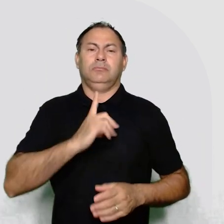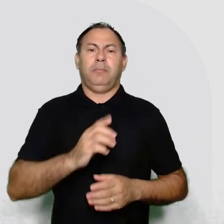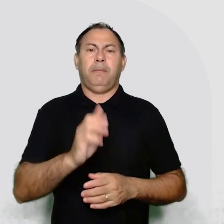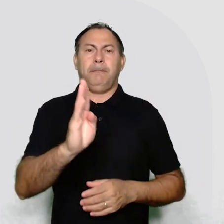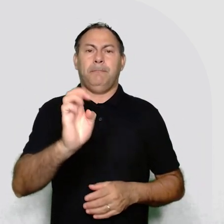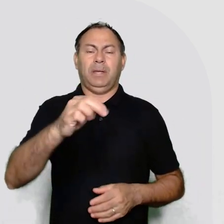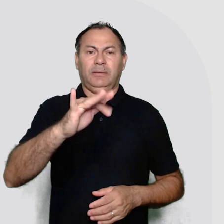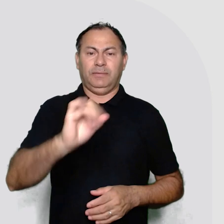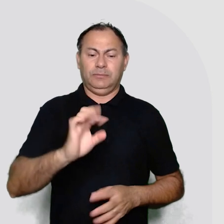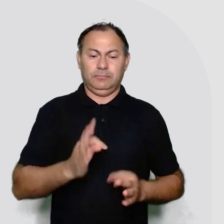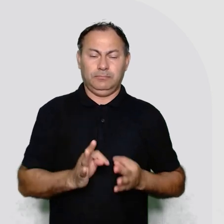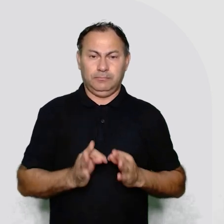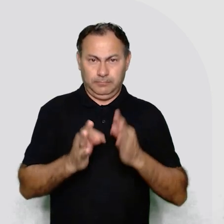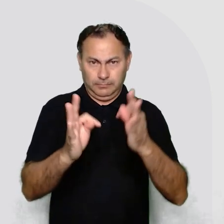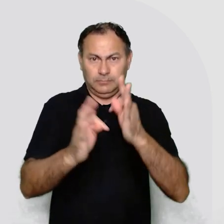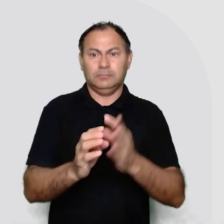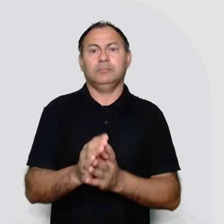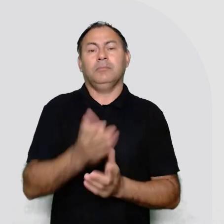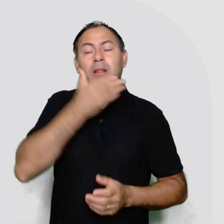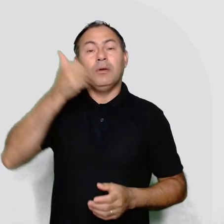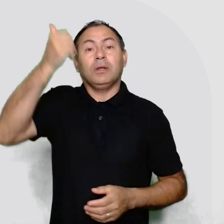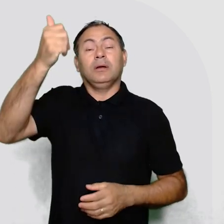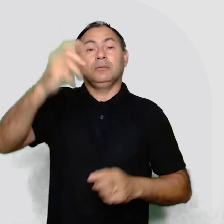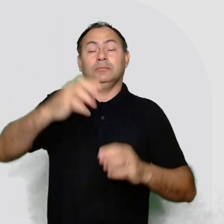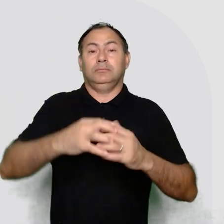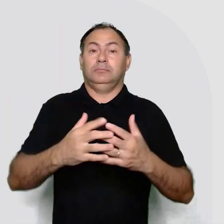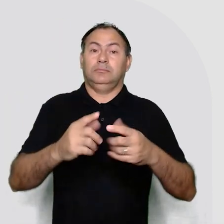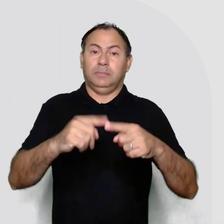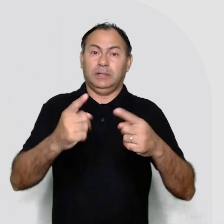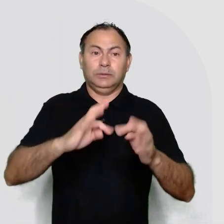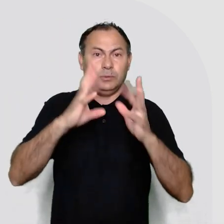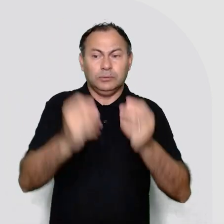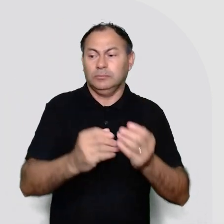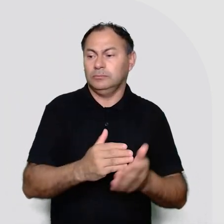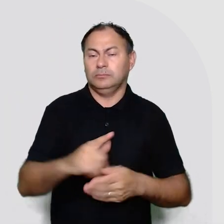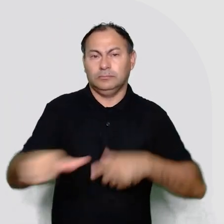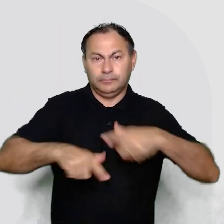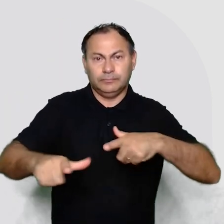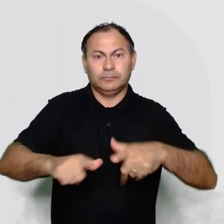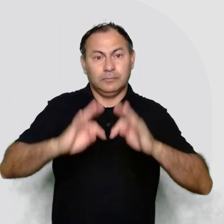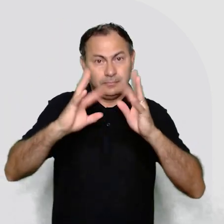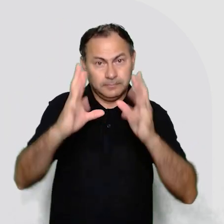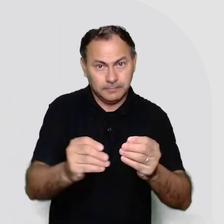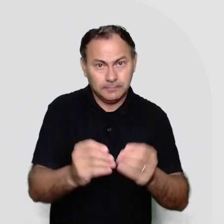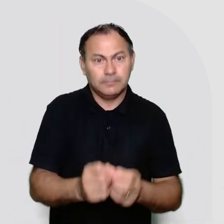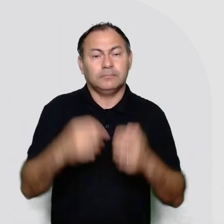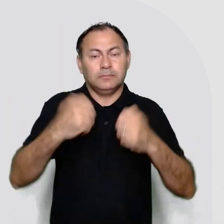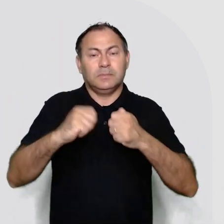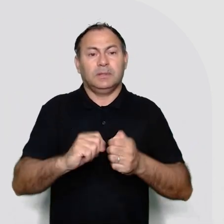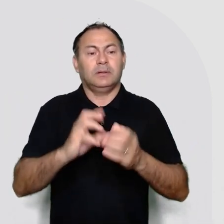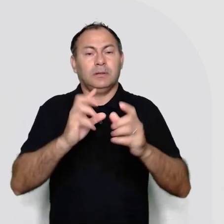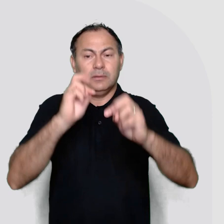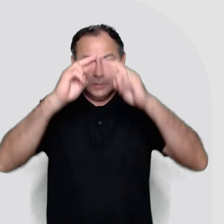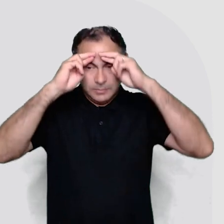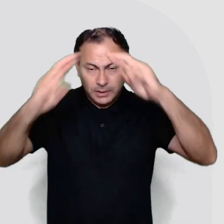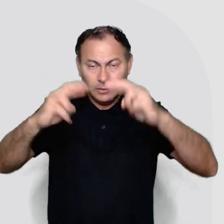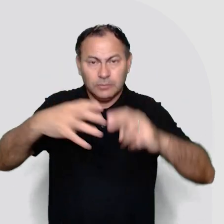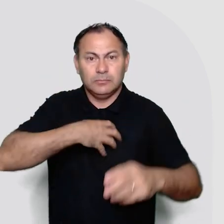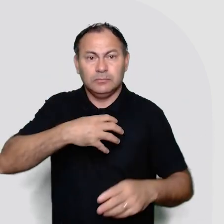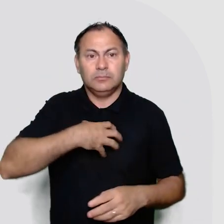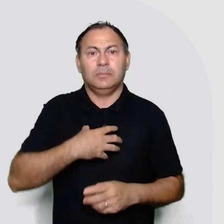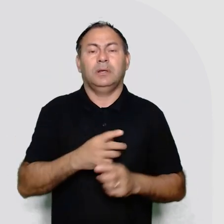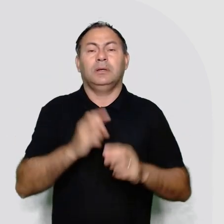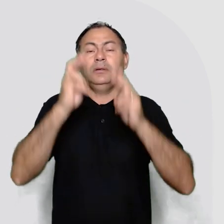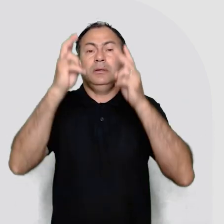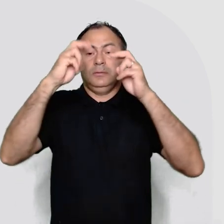do progresso tecnológico, das melhorias da eficiência da produção, e todos os trabalhadores devem ser tratados de forma a permitir que